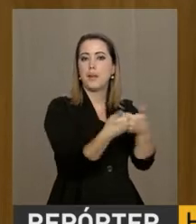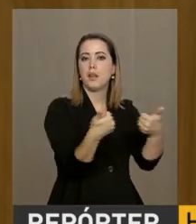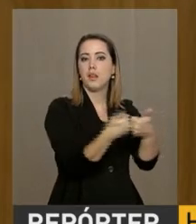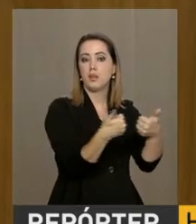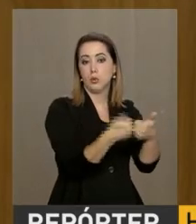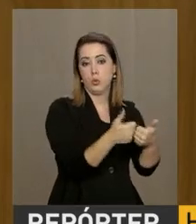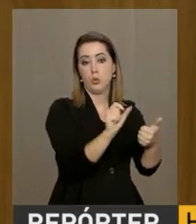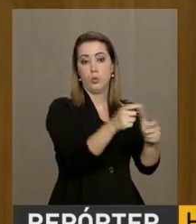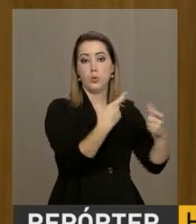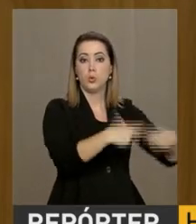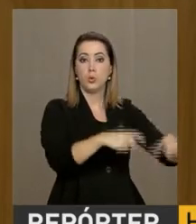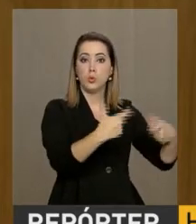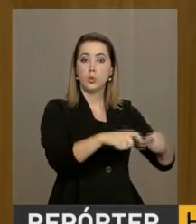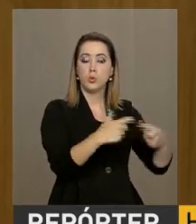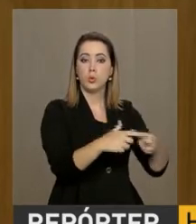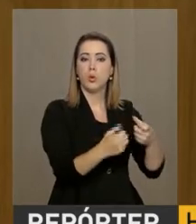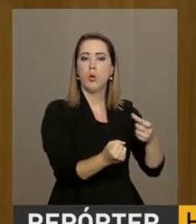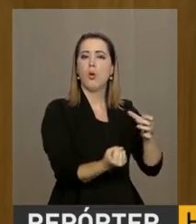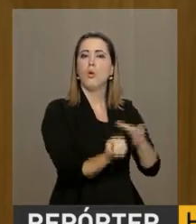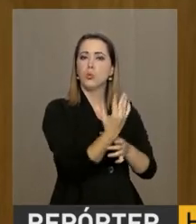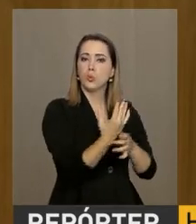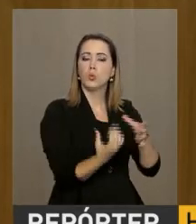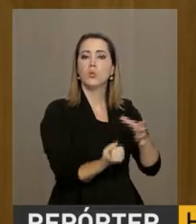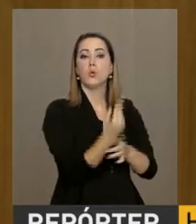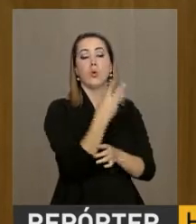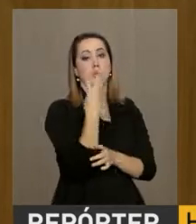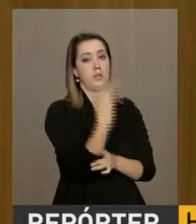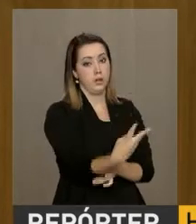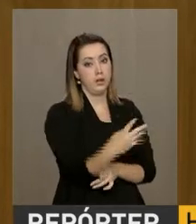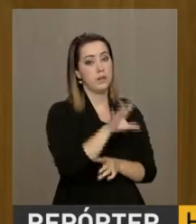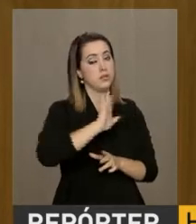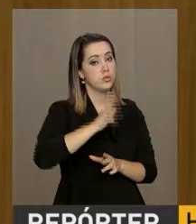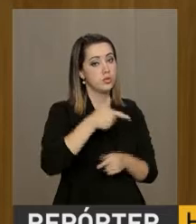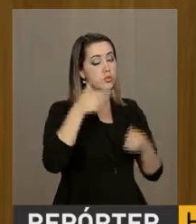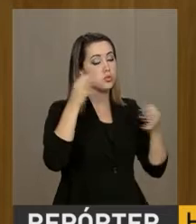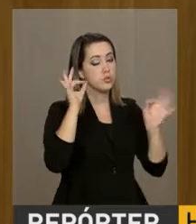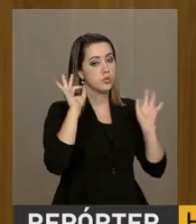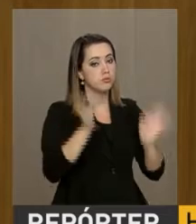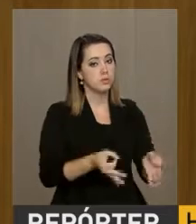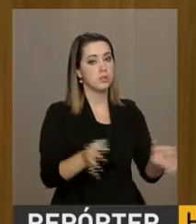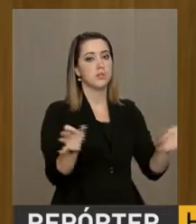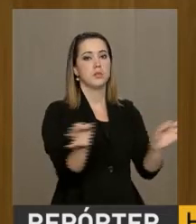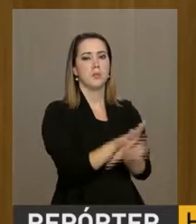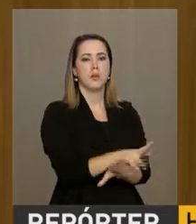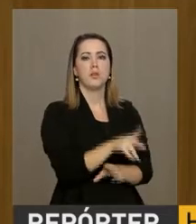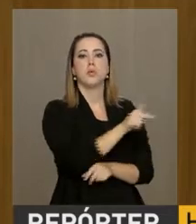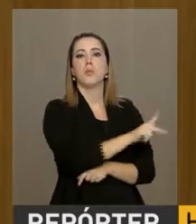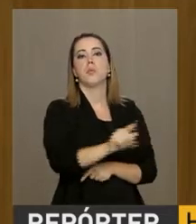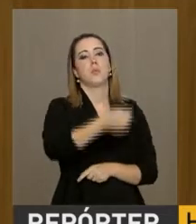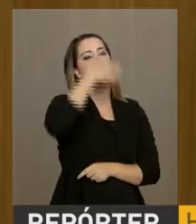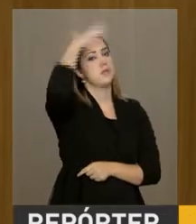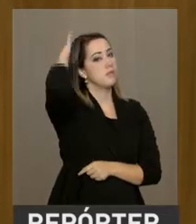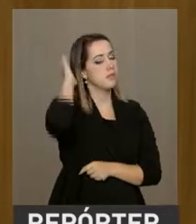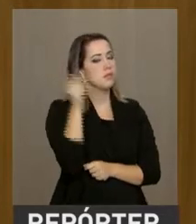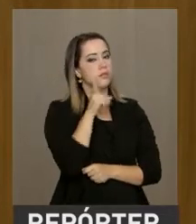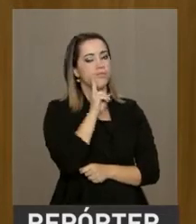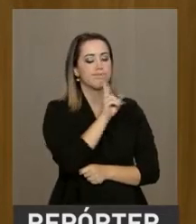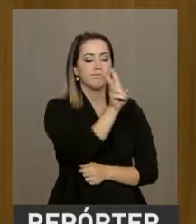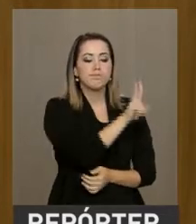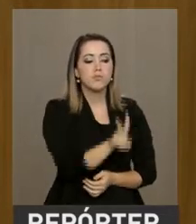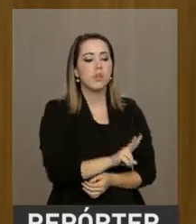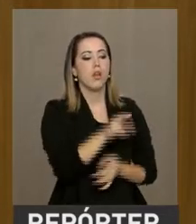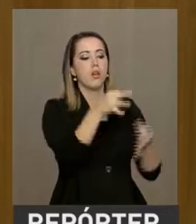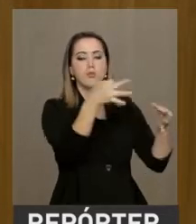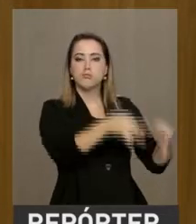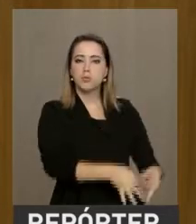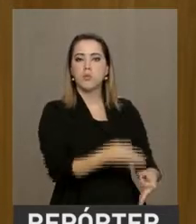bombeamento a número 3 onde já está pronta o presidente estará vistoriando e claro dentro dos